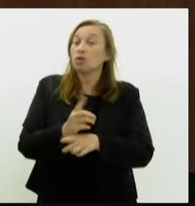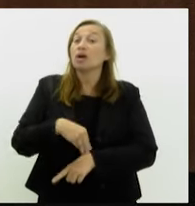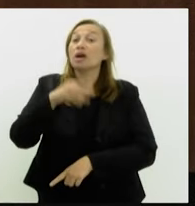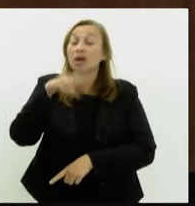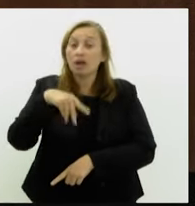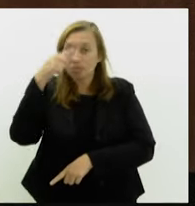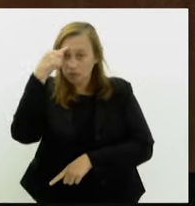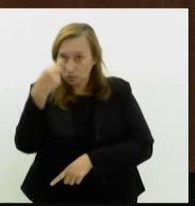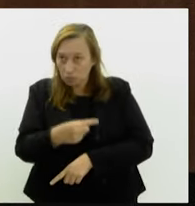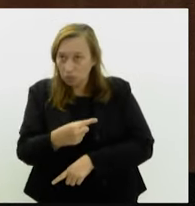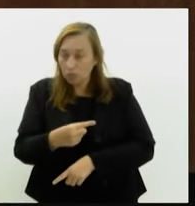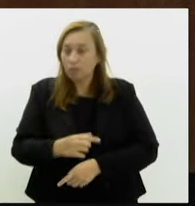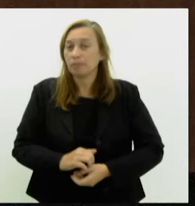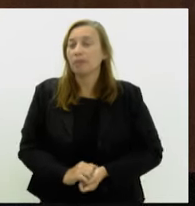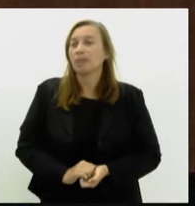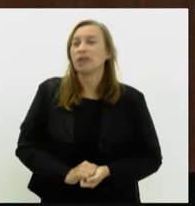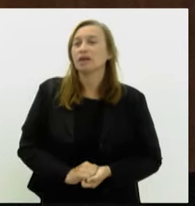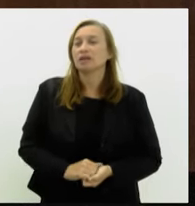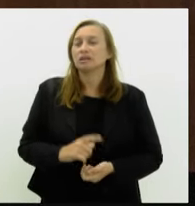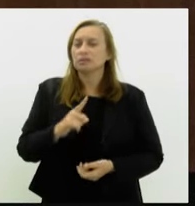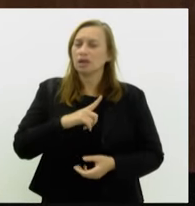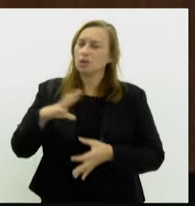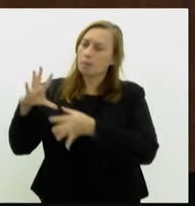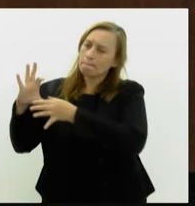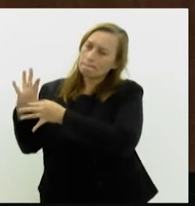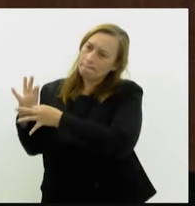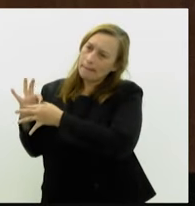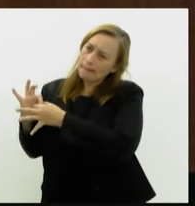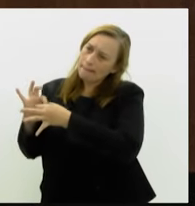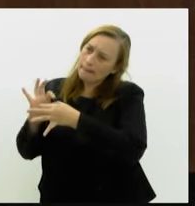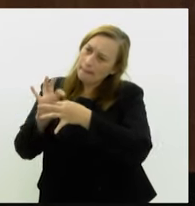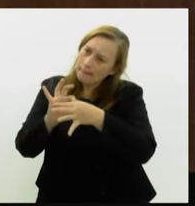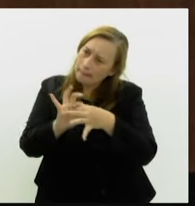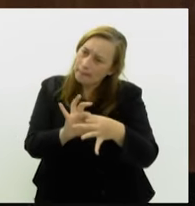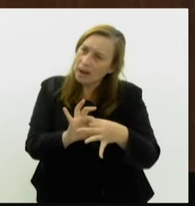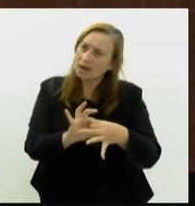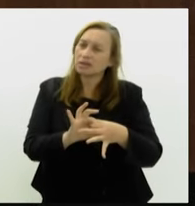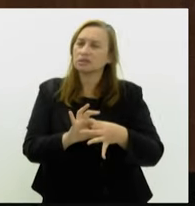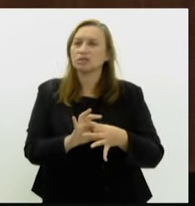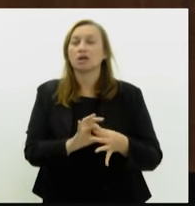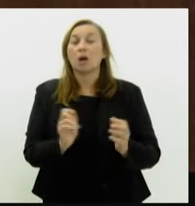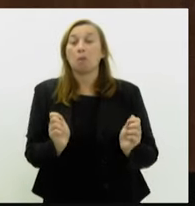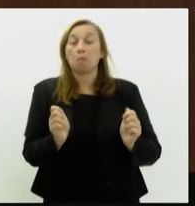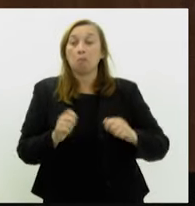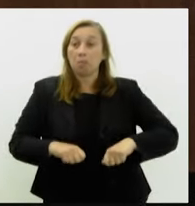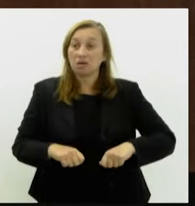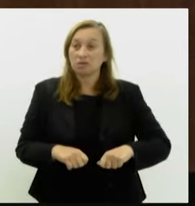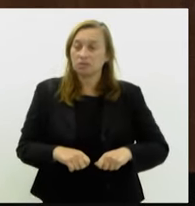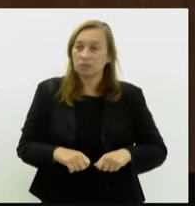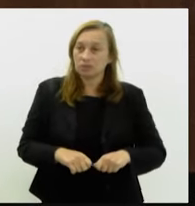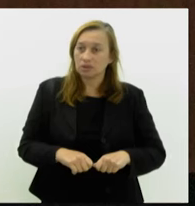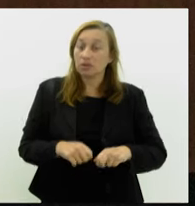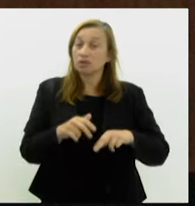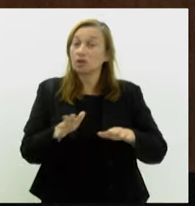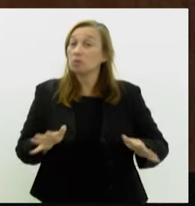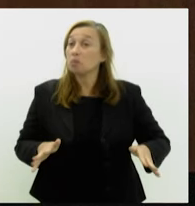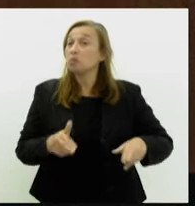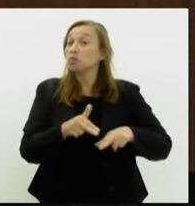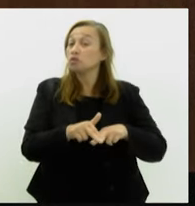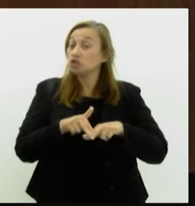tem-se uma linha sobre as possibilidades e as